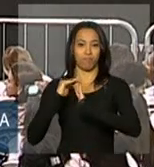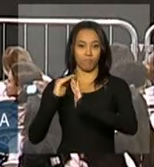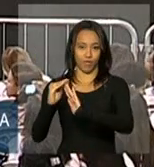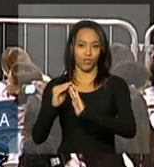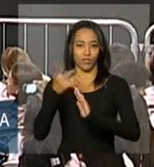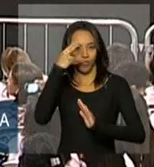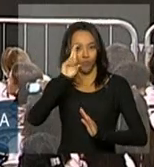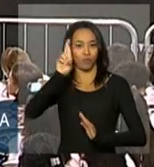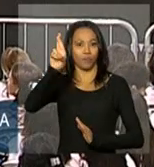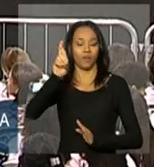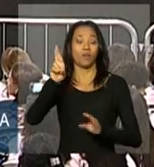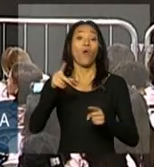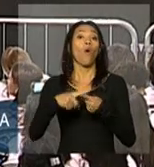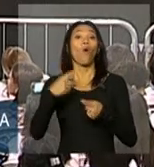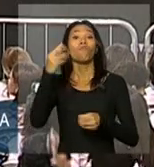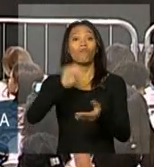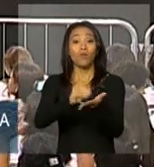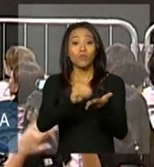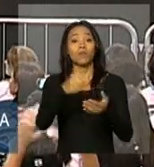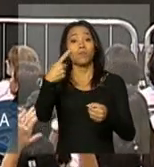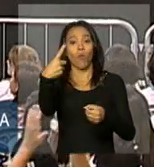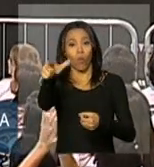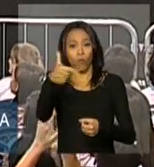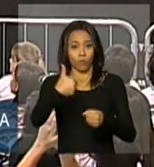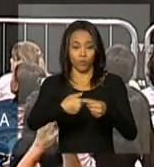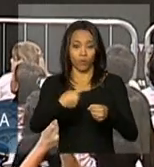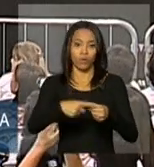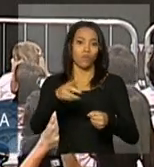Ah, São João da Boa Vista.